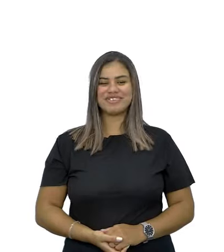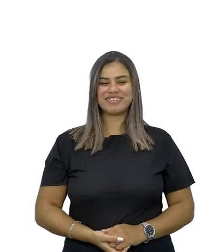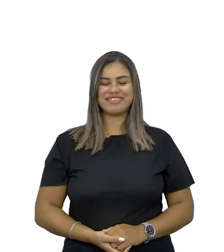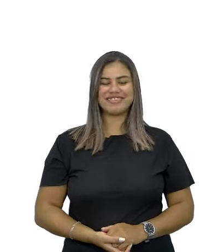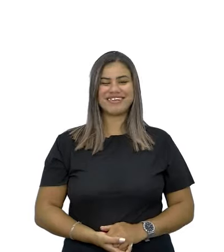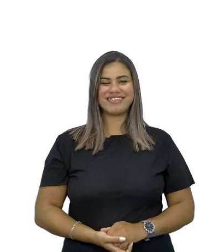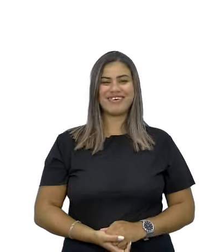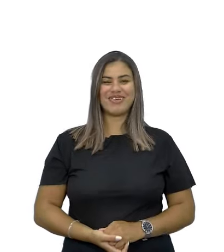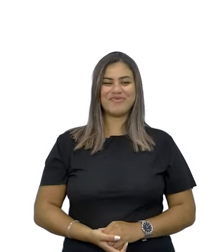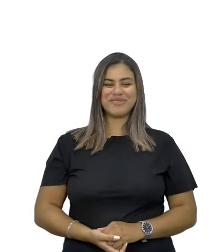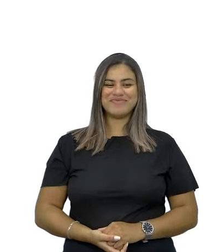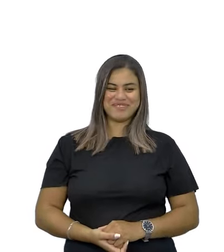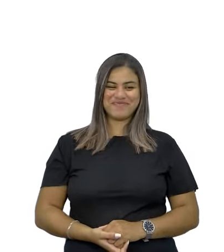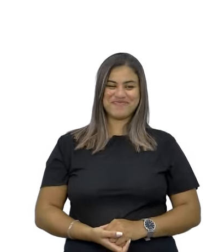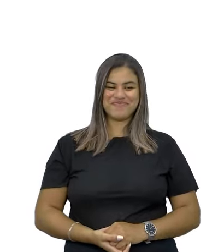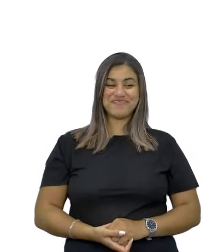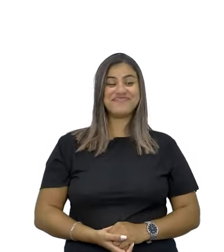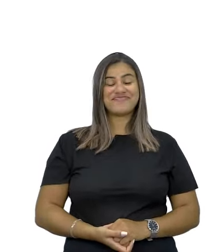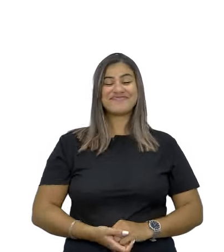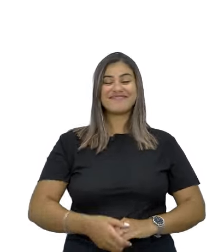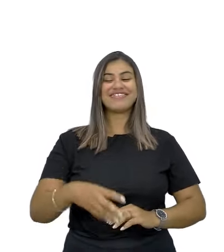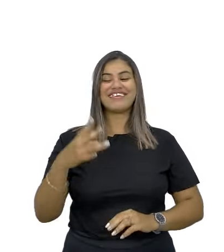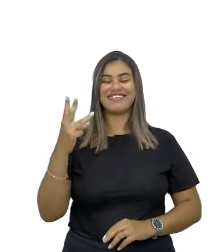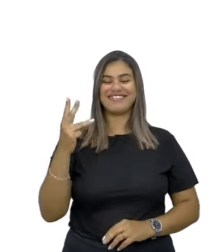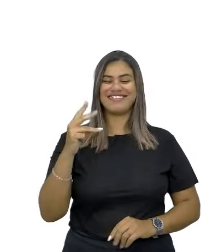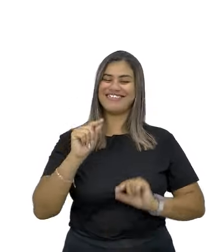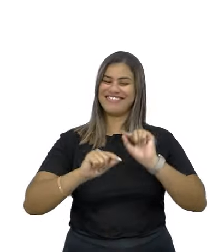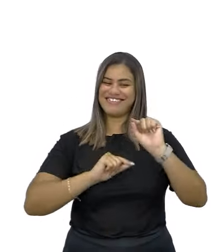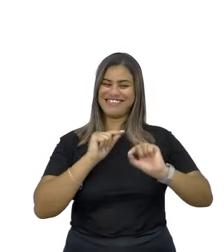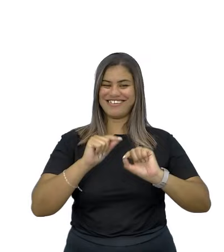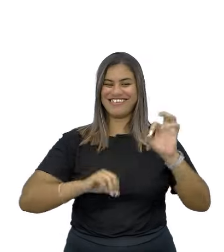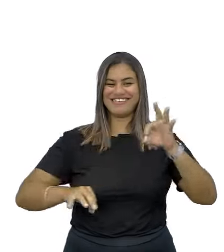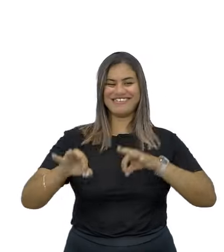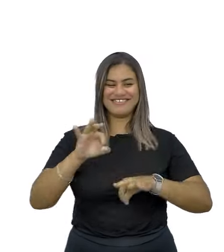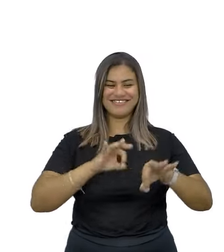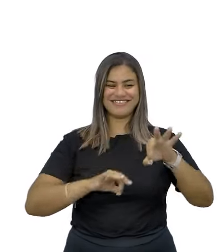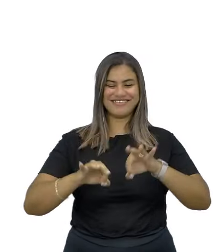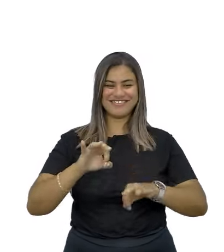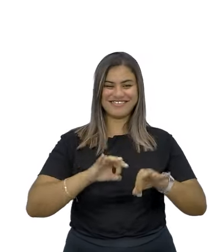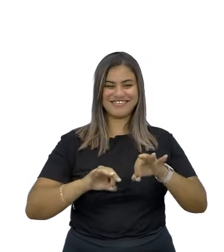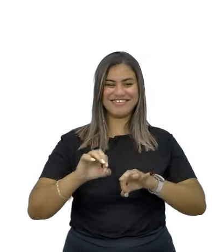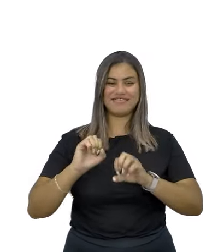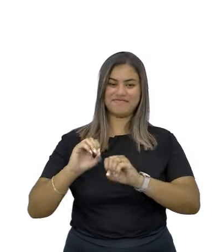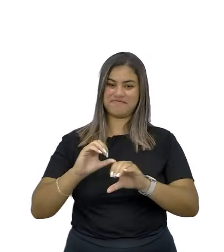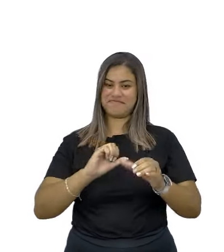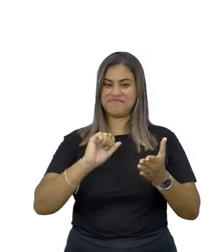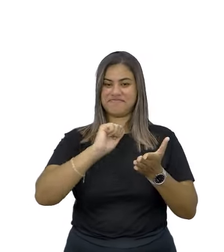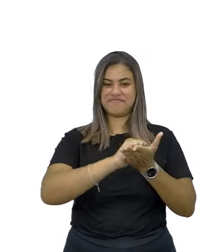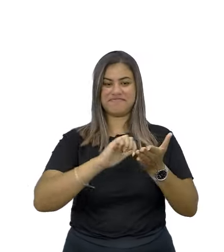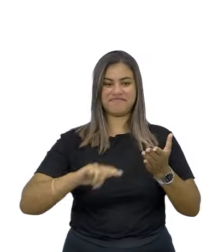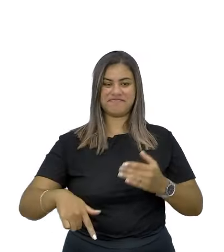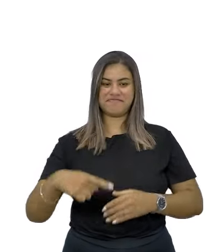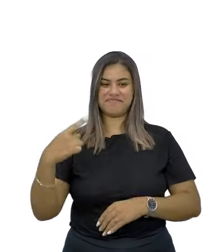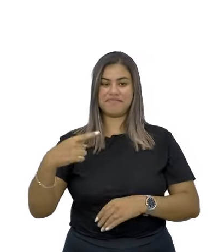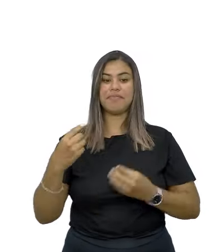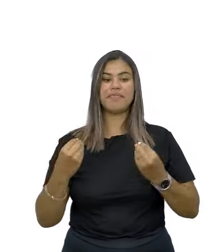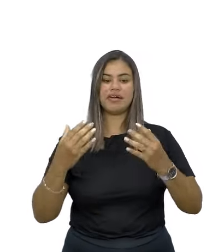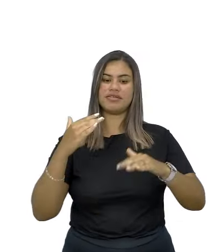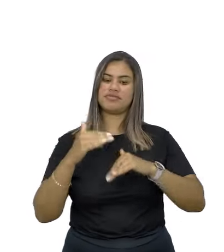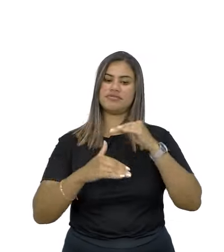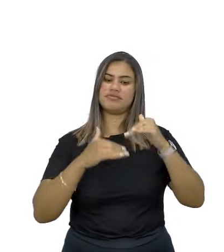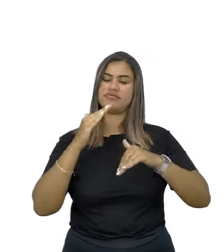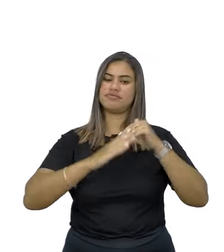Bom, terceiro momento aí será o planejar a aplicação da sequência de atividades 1 para